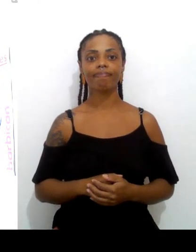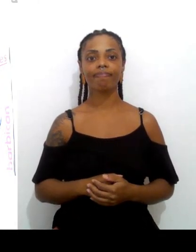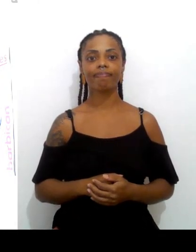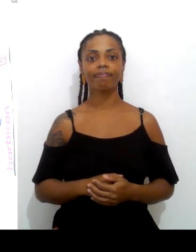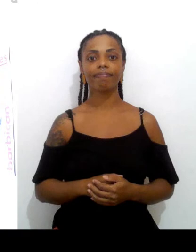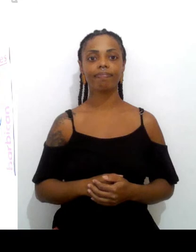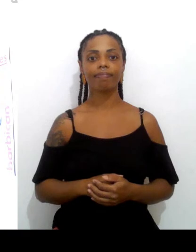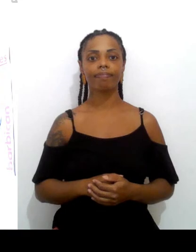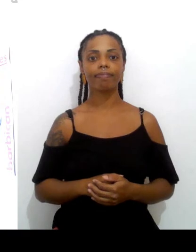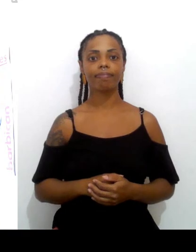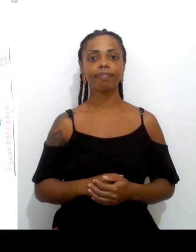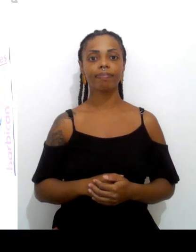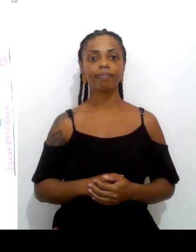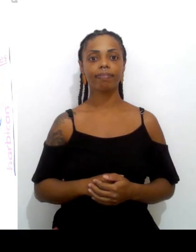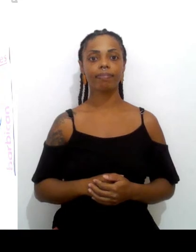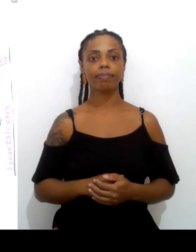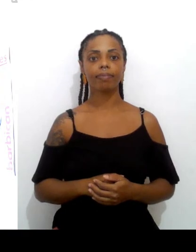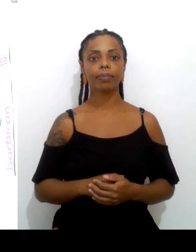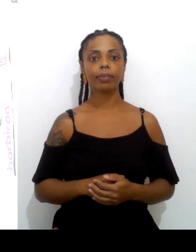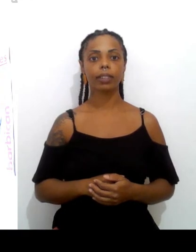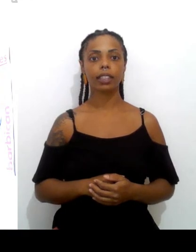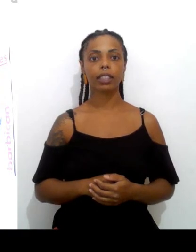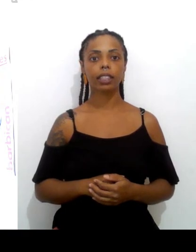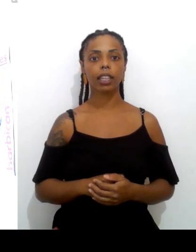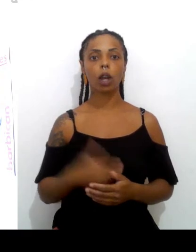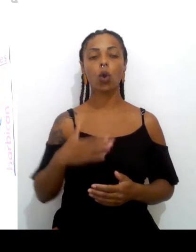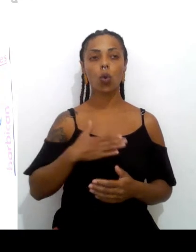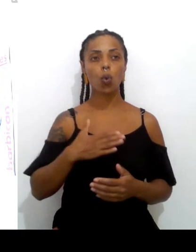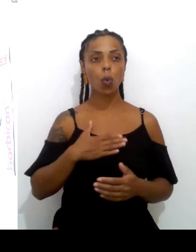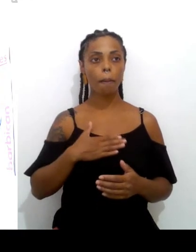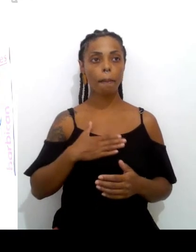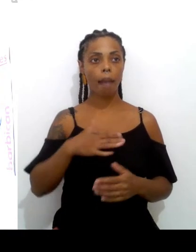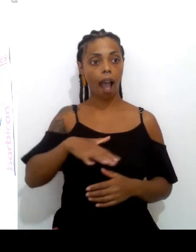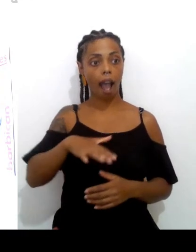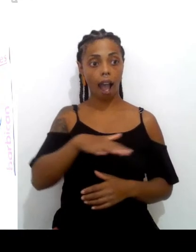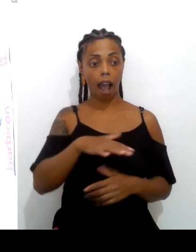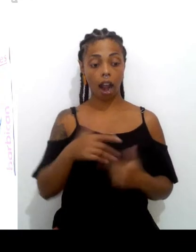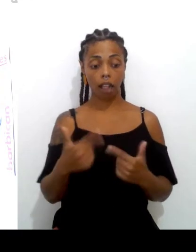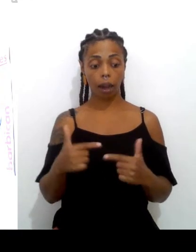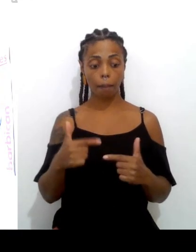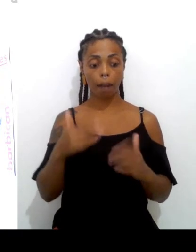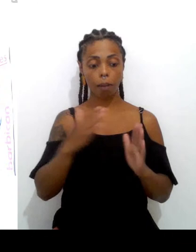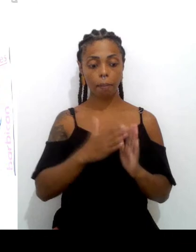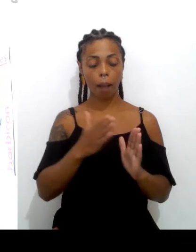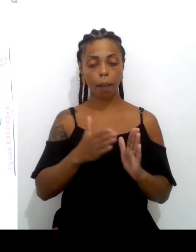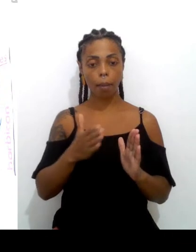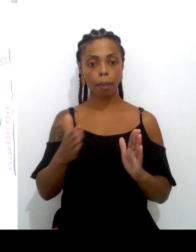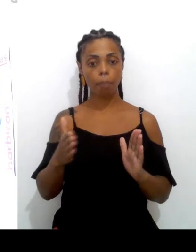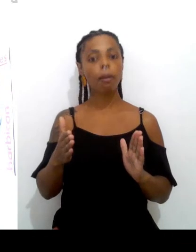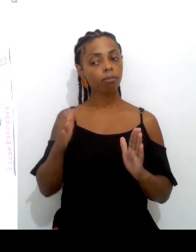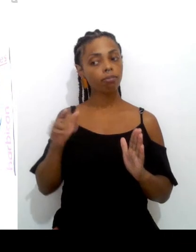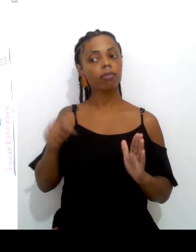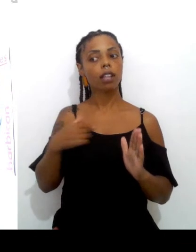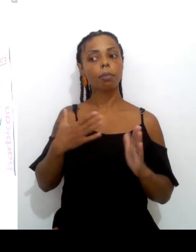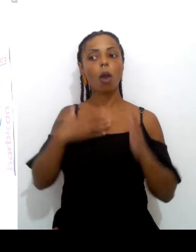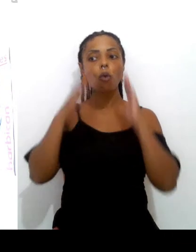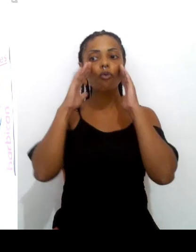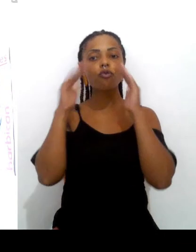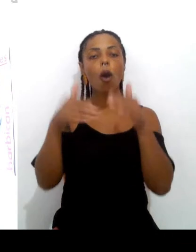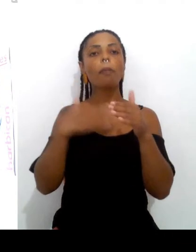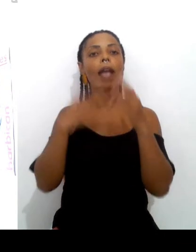dentro desses âmbitos com os quais eu trabalho é para ir que vai o meu foco a minha atenção para bacon